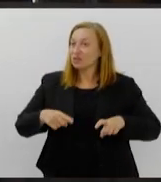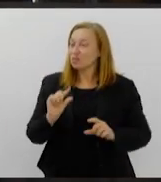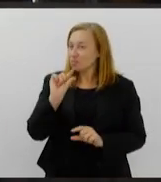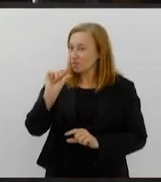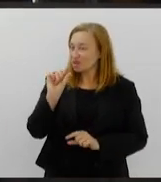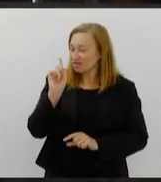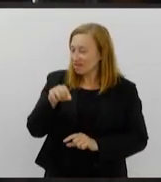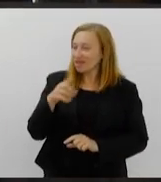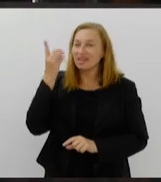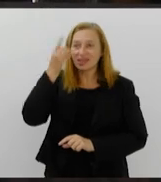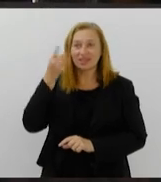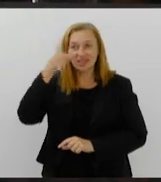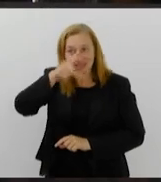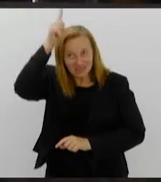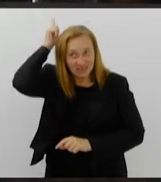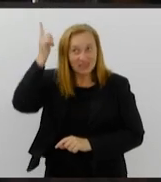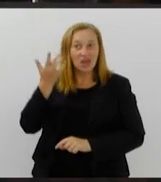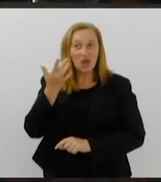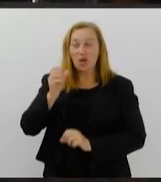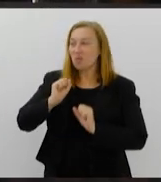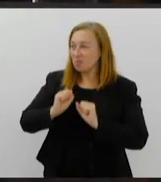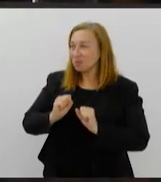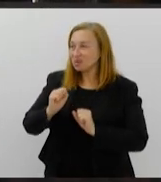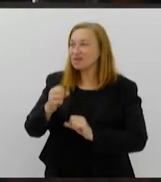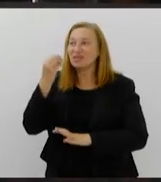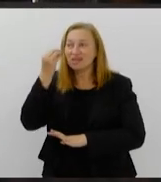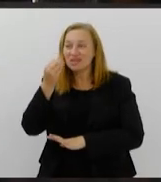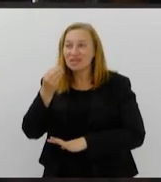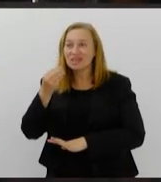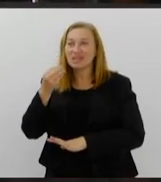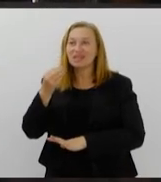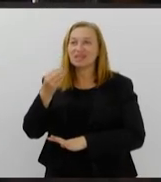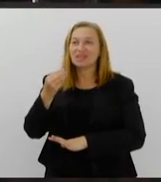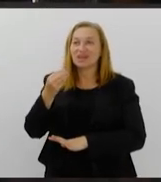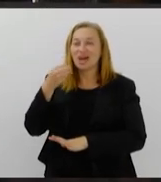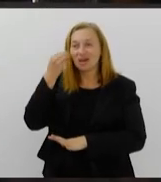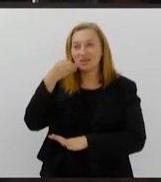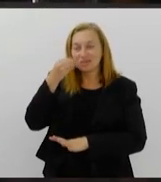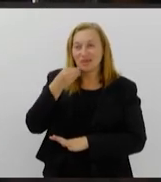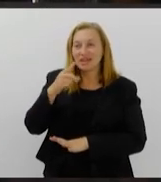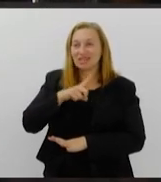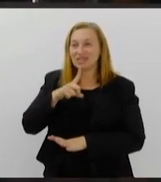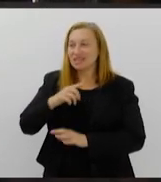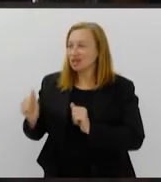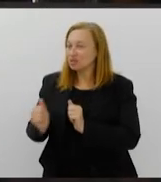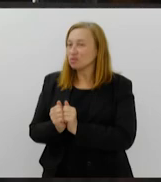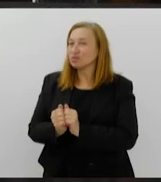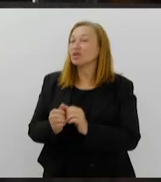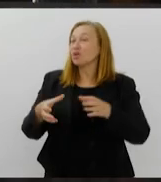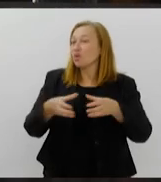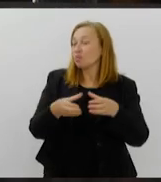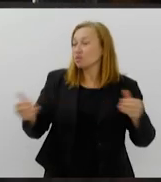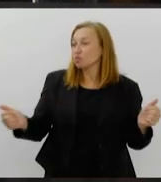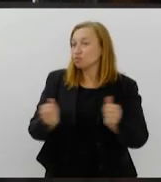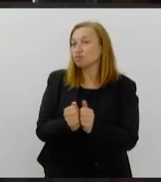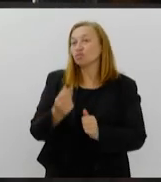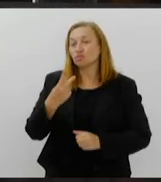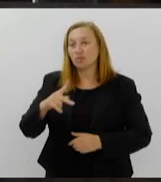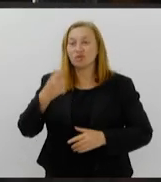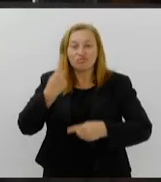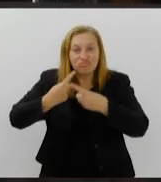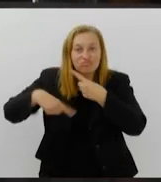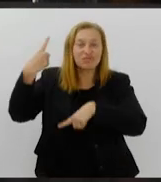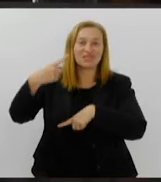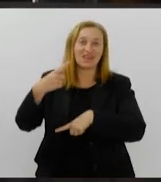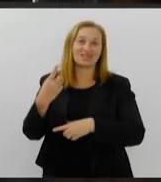né, deputado Luiz Paulo? Eu ainda pude desfrutar da companhia e participando de comissões junto com ele,